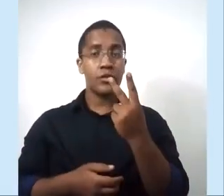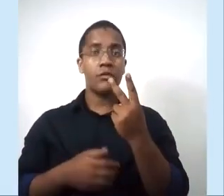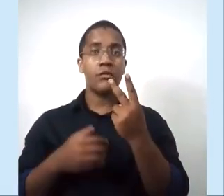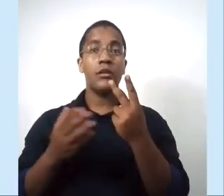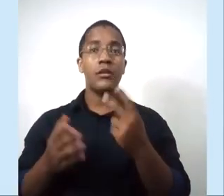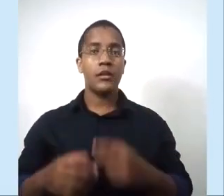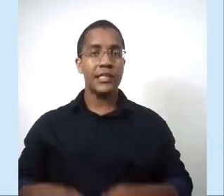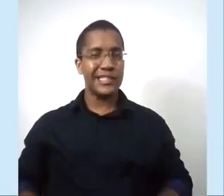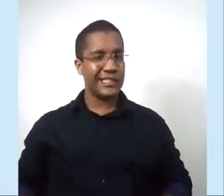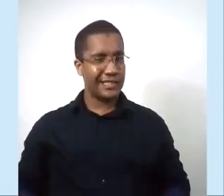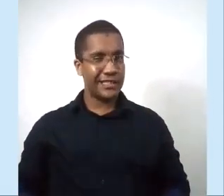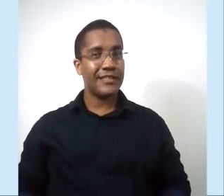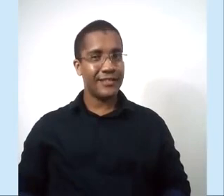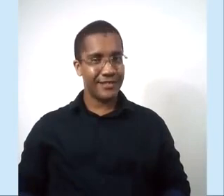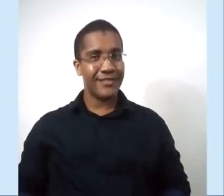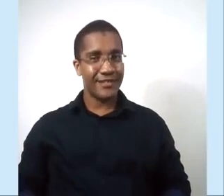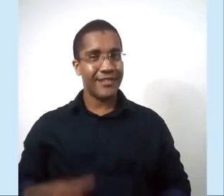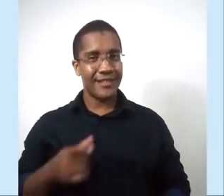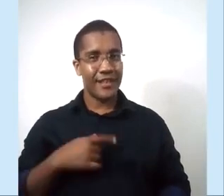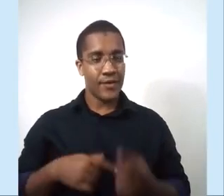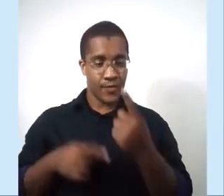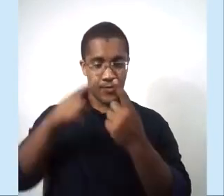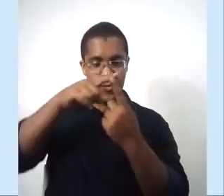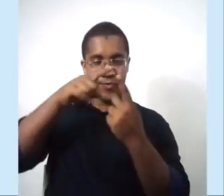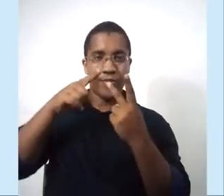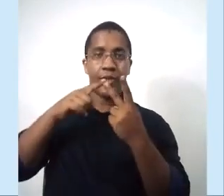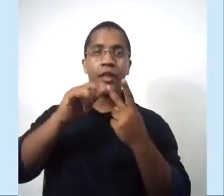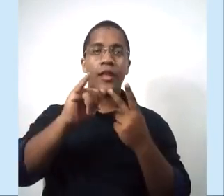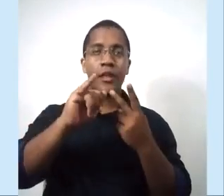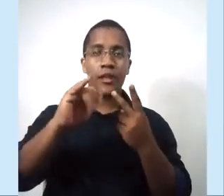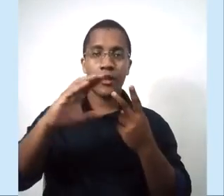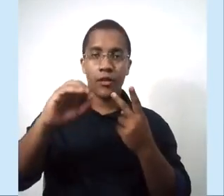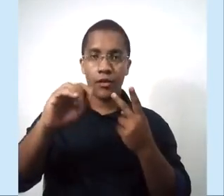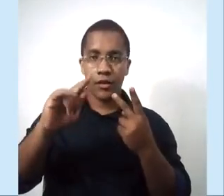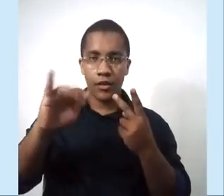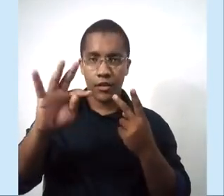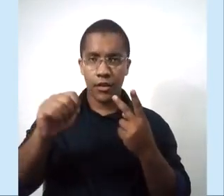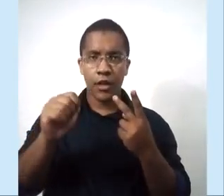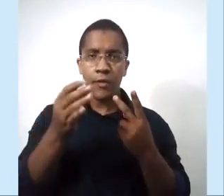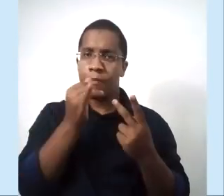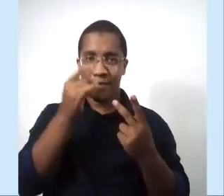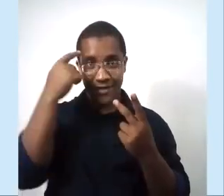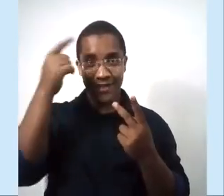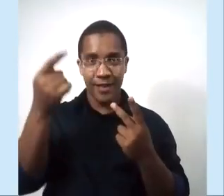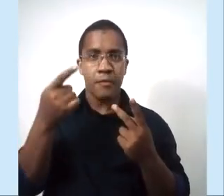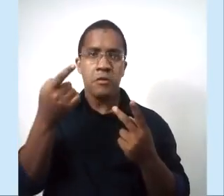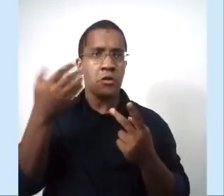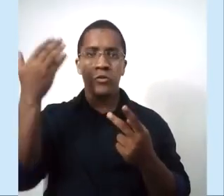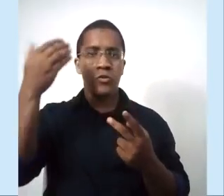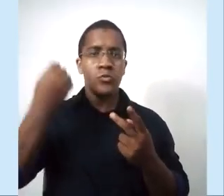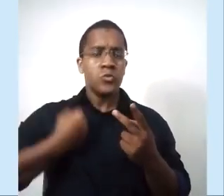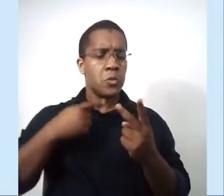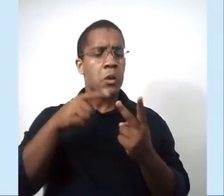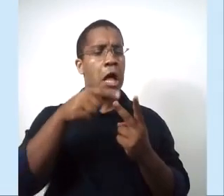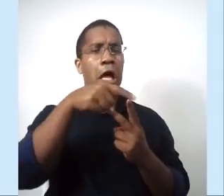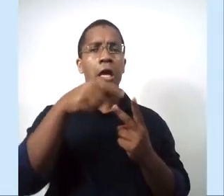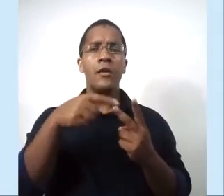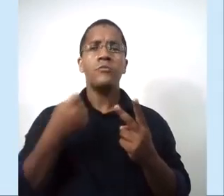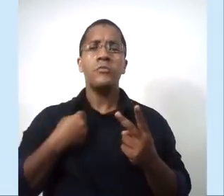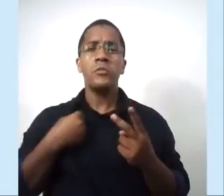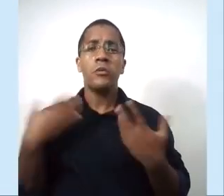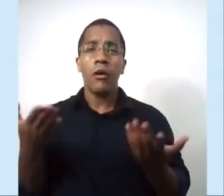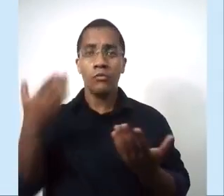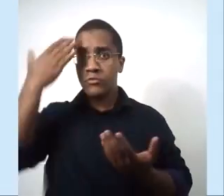Beleza, então terá duas incógnitas. Porque se eu não sei uma informação que a gente acabou de ver, que se eu não sei um valor,